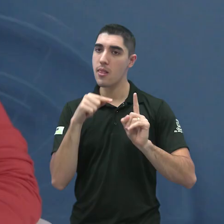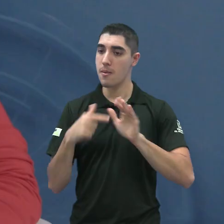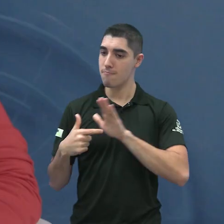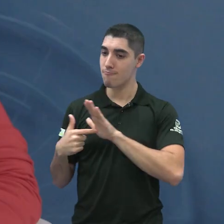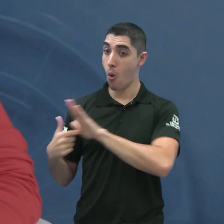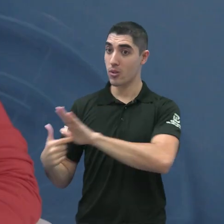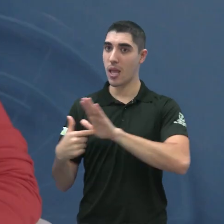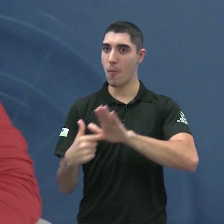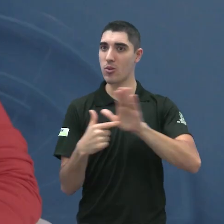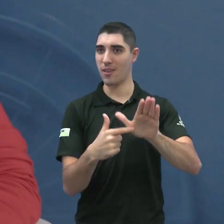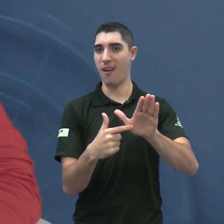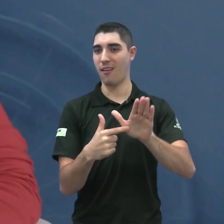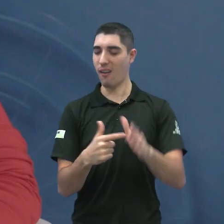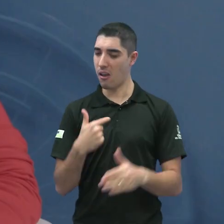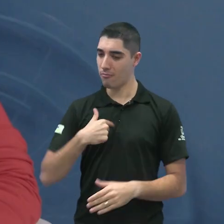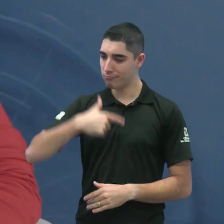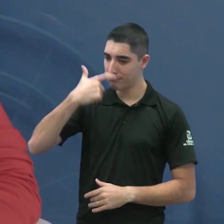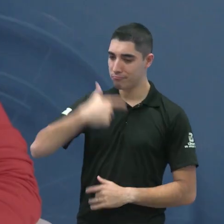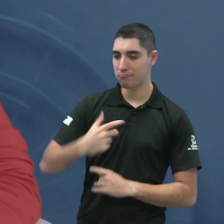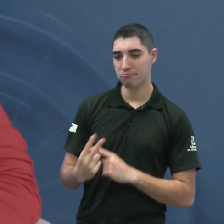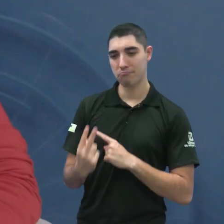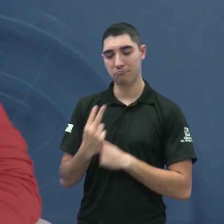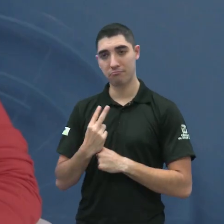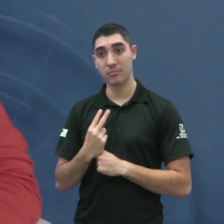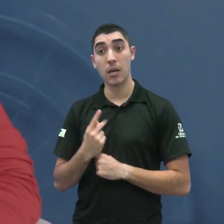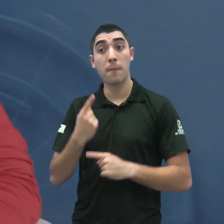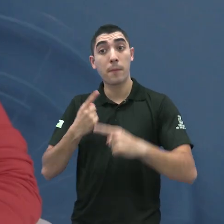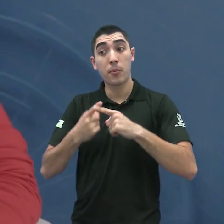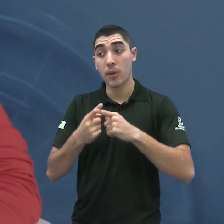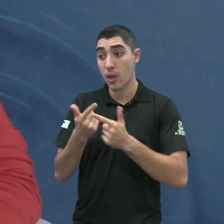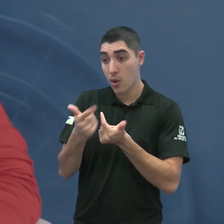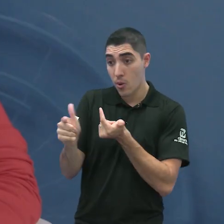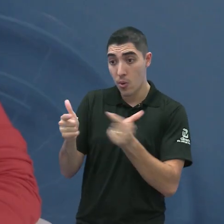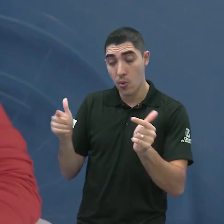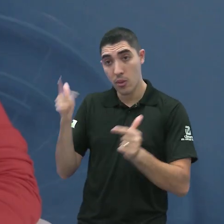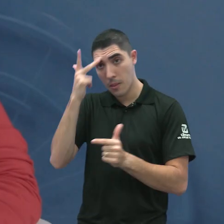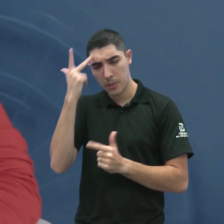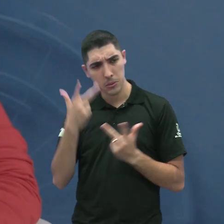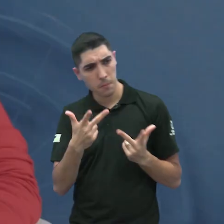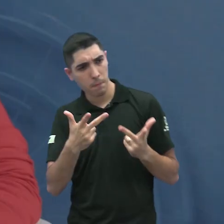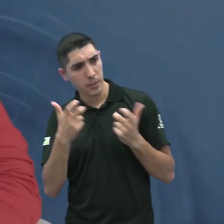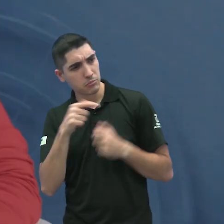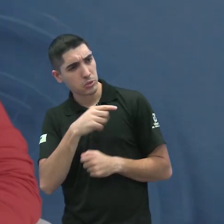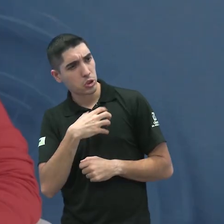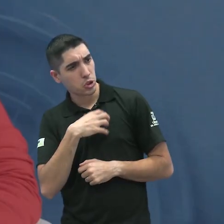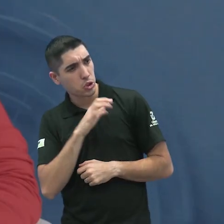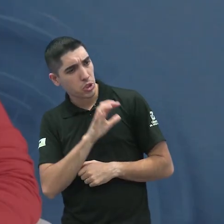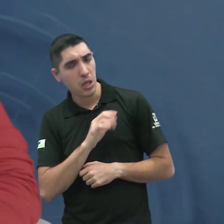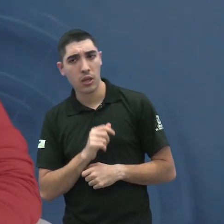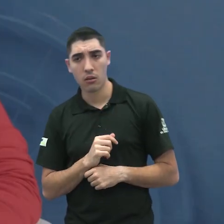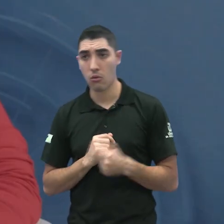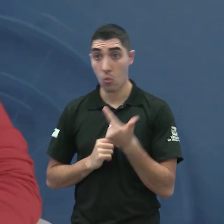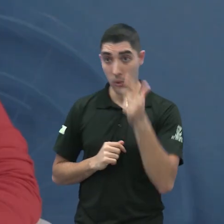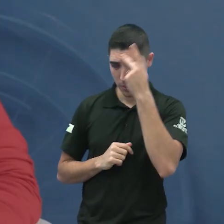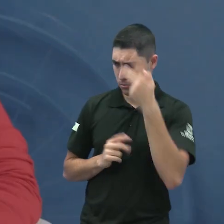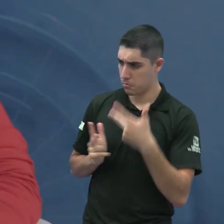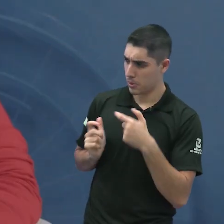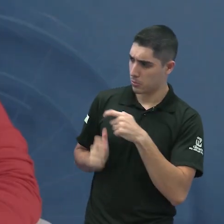deveria exercer um pouquinho mais esse poder aí que ele tem em relação a como as pessoas enxergam